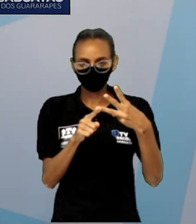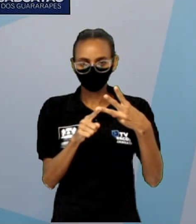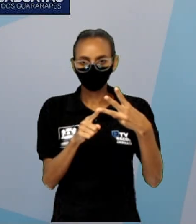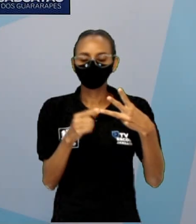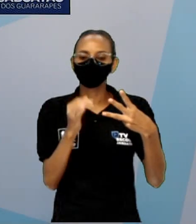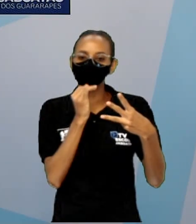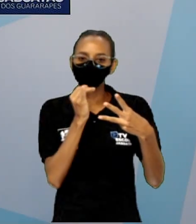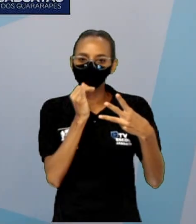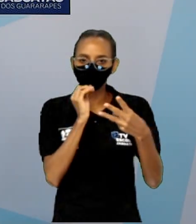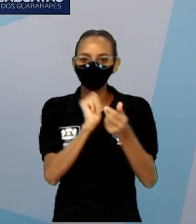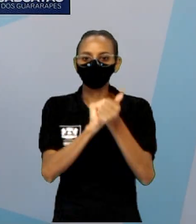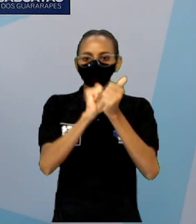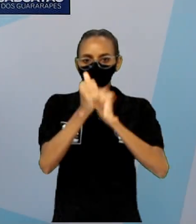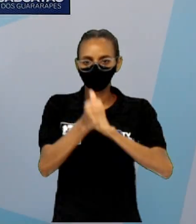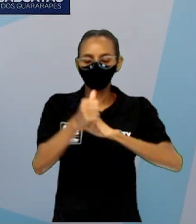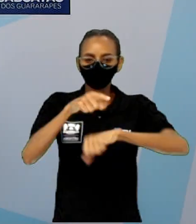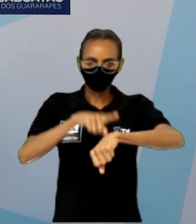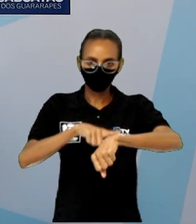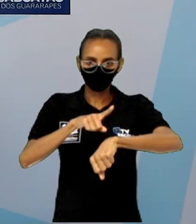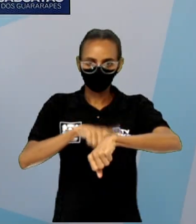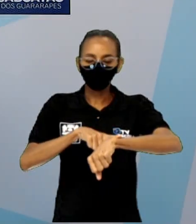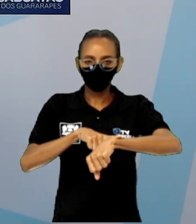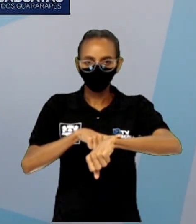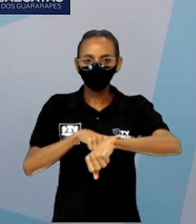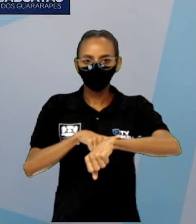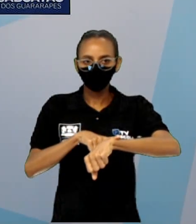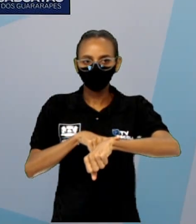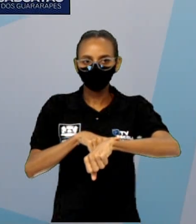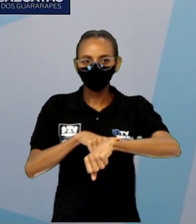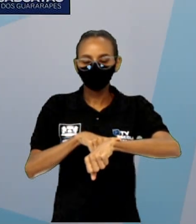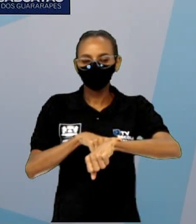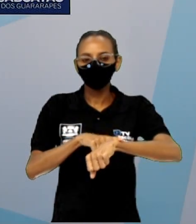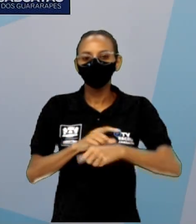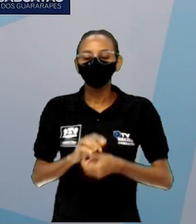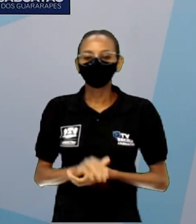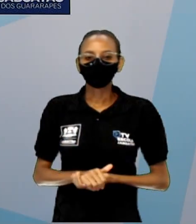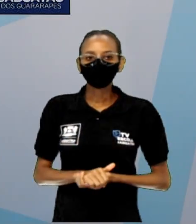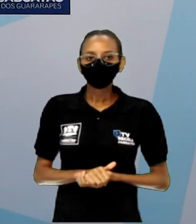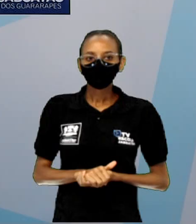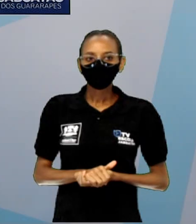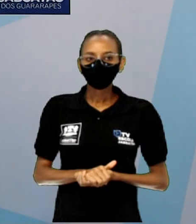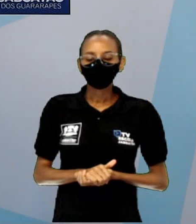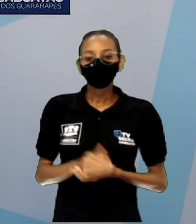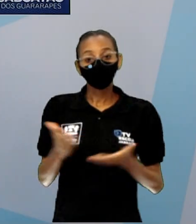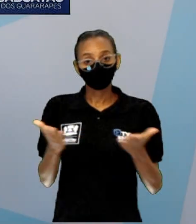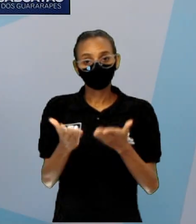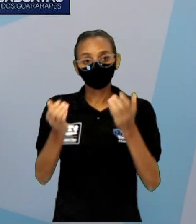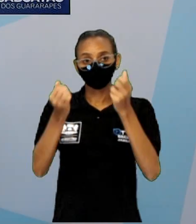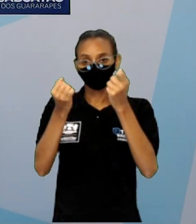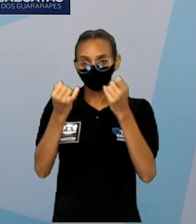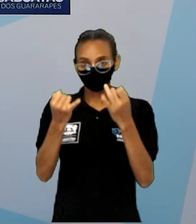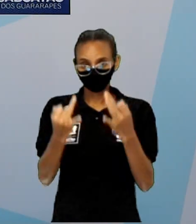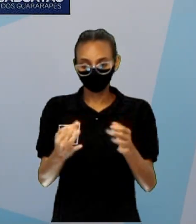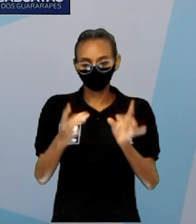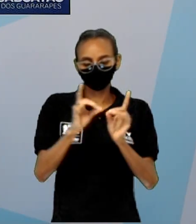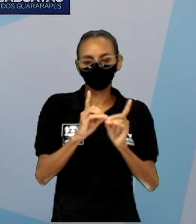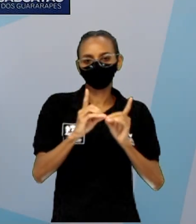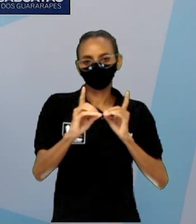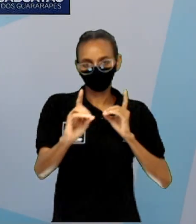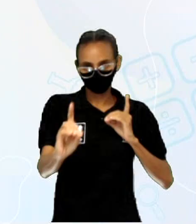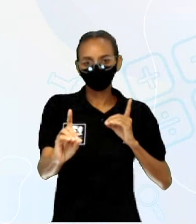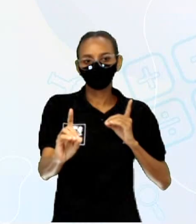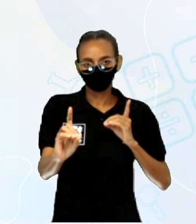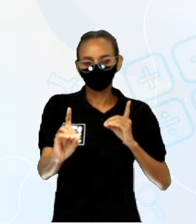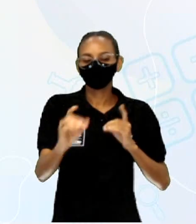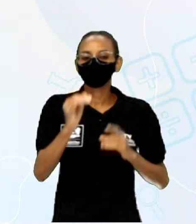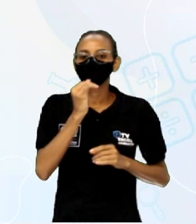de marca de tempo, né? No atletismo, no ciclismo e na natação. Quando a gente fala na relação de distância, nós temos